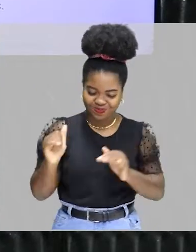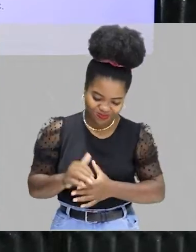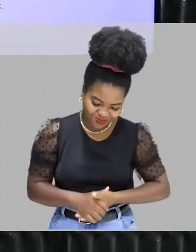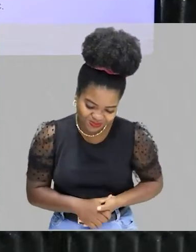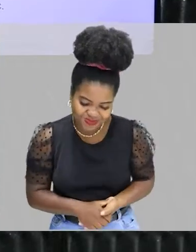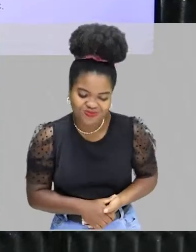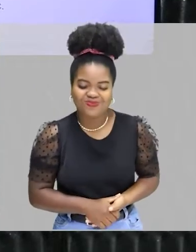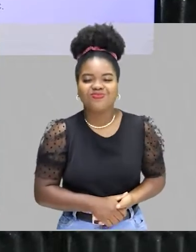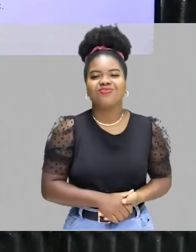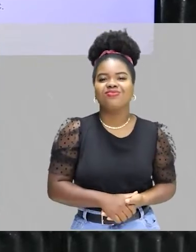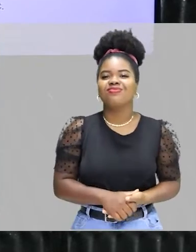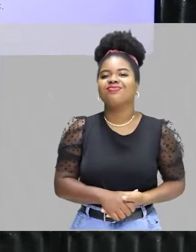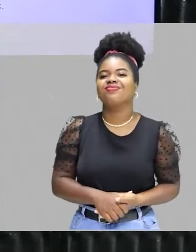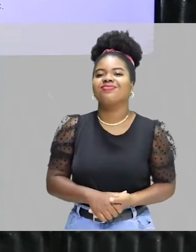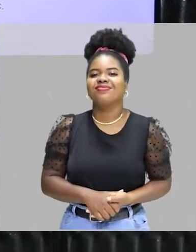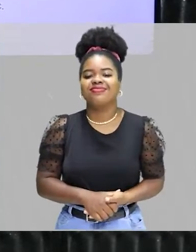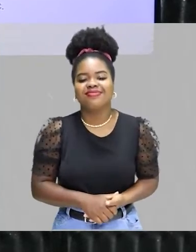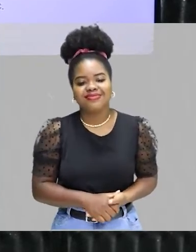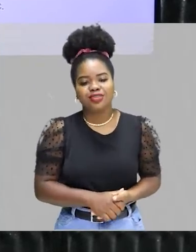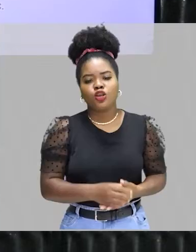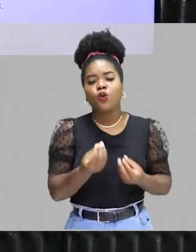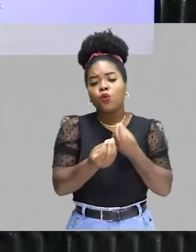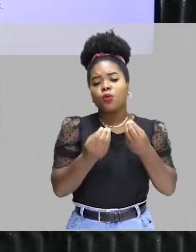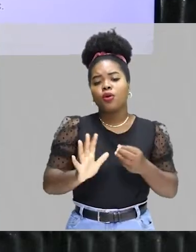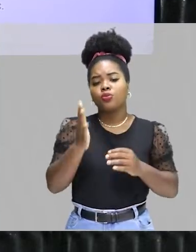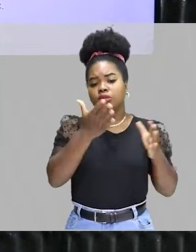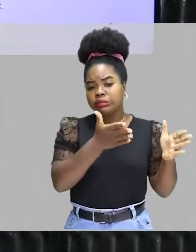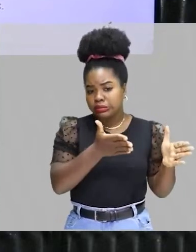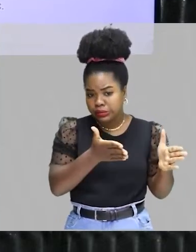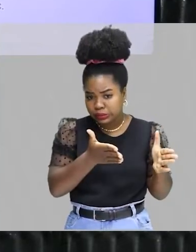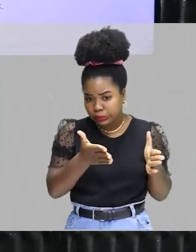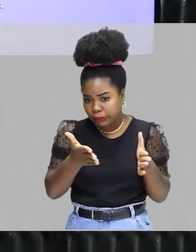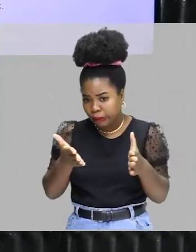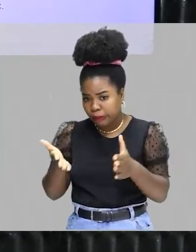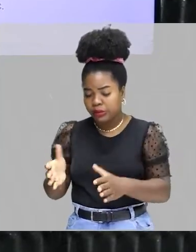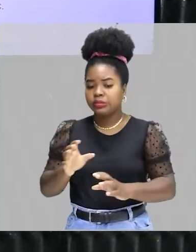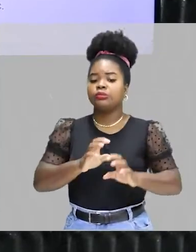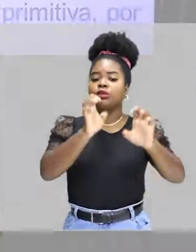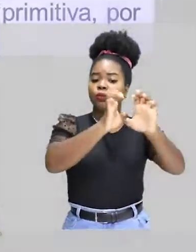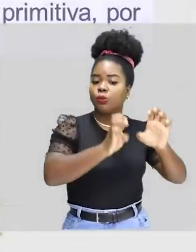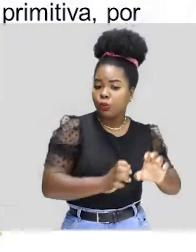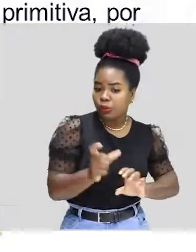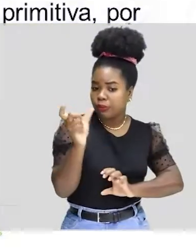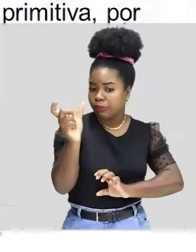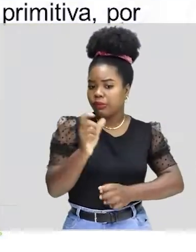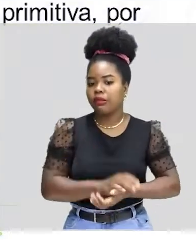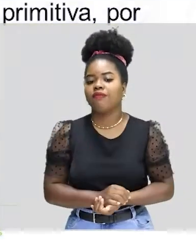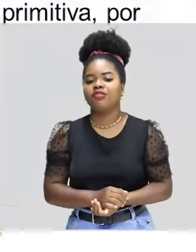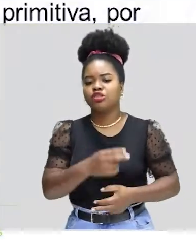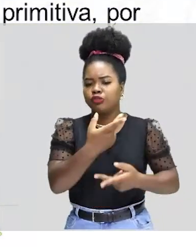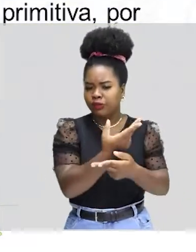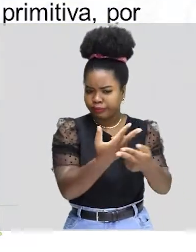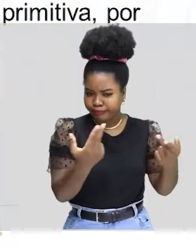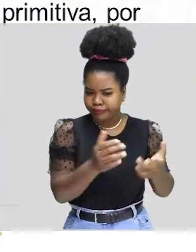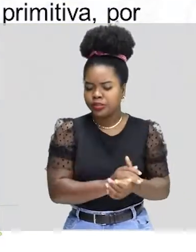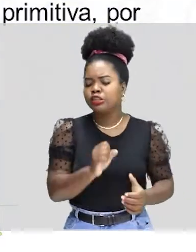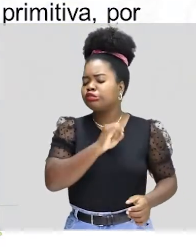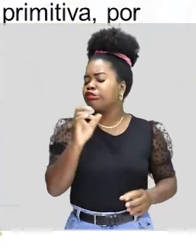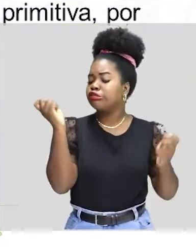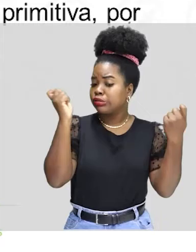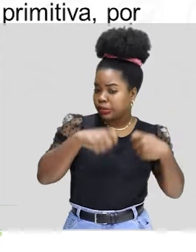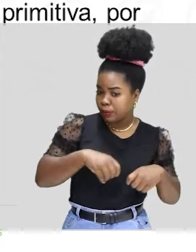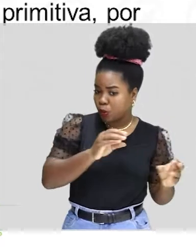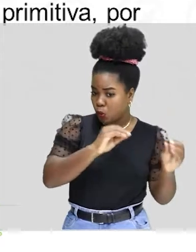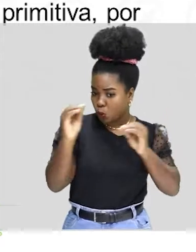Bom, como são esses processos aí de formação das palavras? Derivação. Se eu posso colocar um prefixo,